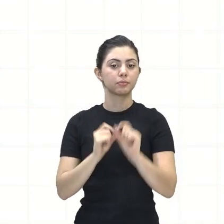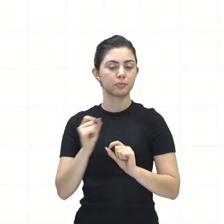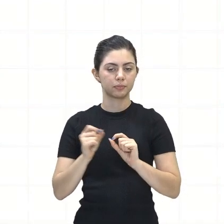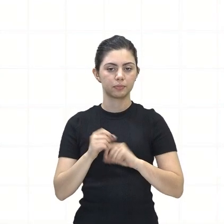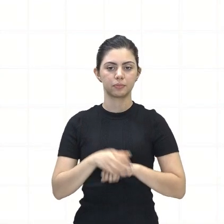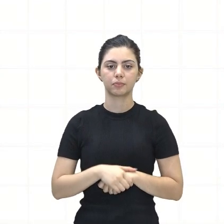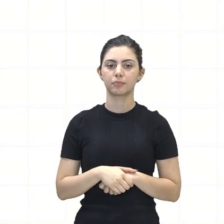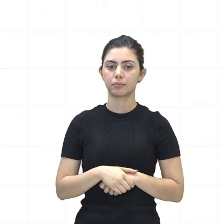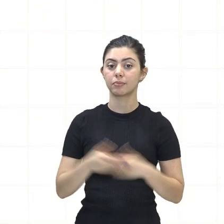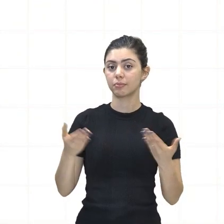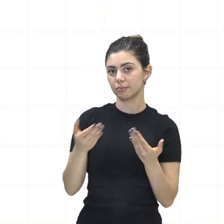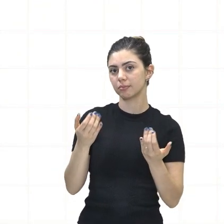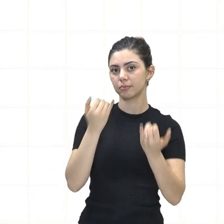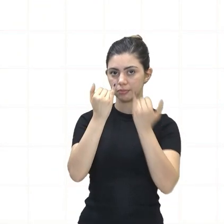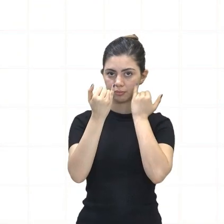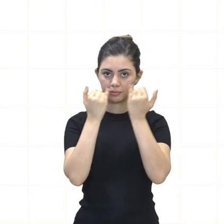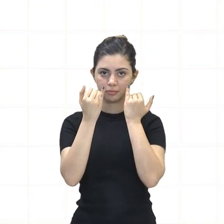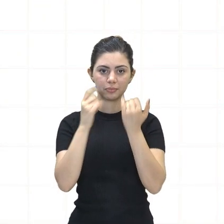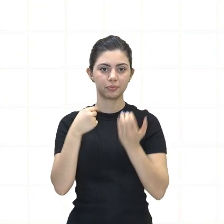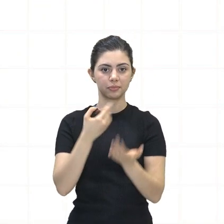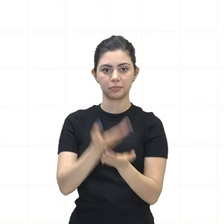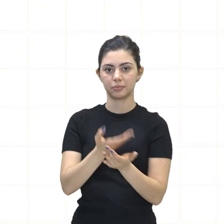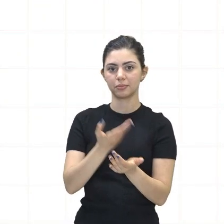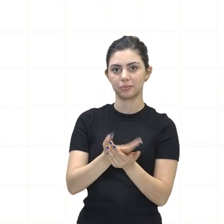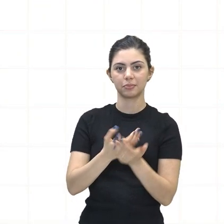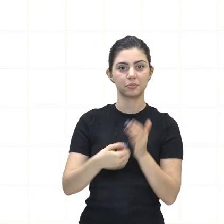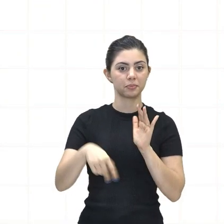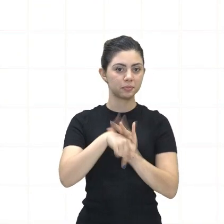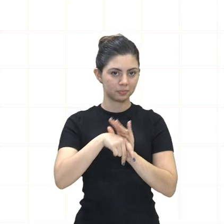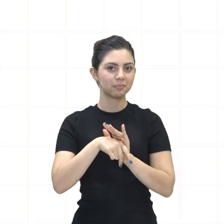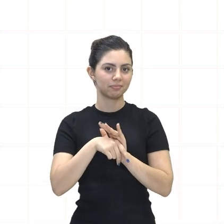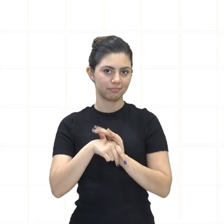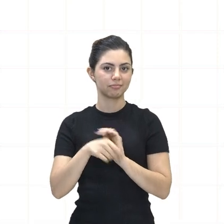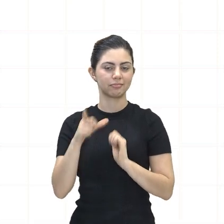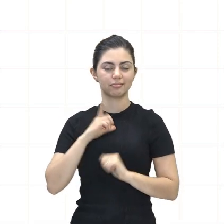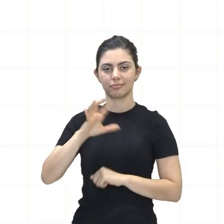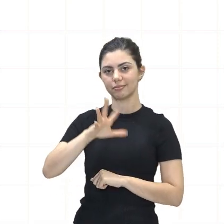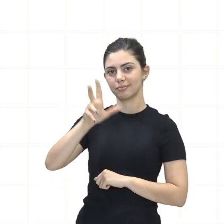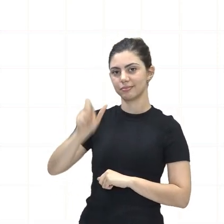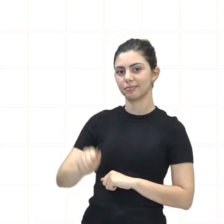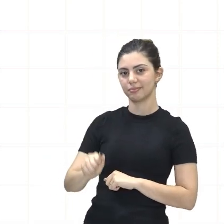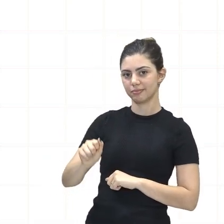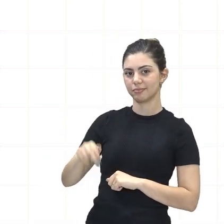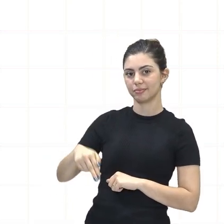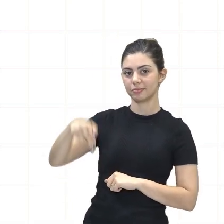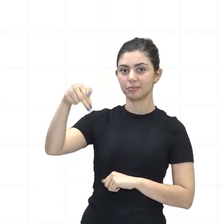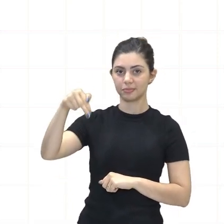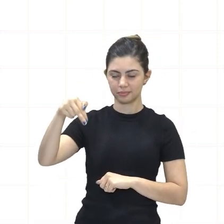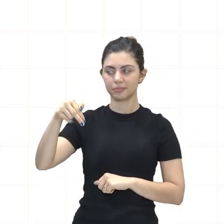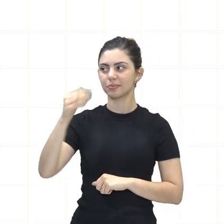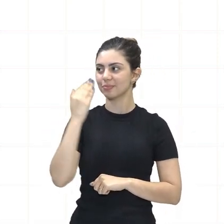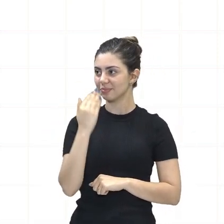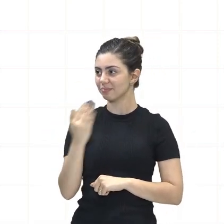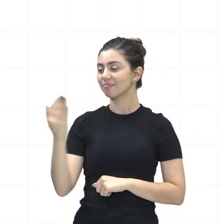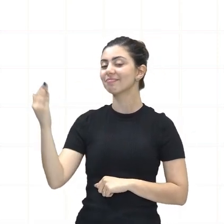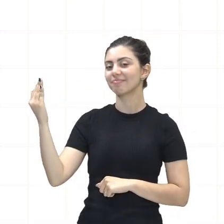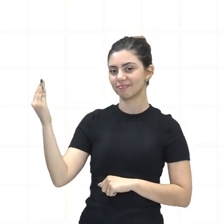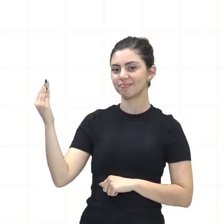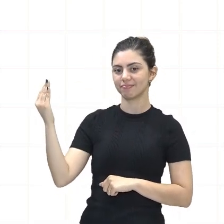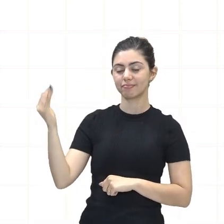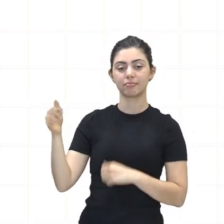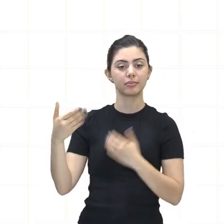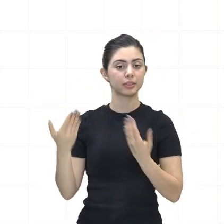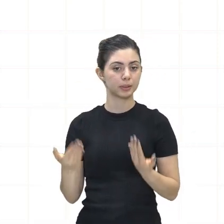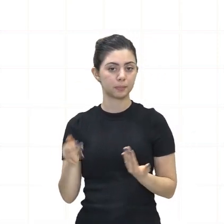gente está vendo informações, né? Agora da África Setentrional, né? A gente está vendo aí informações da África Setentrional, como